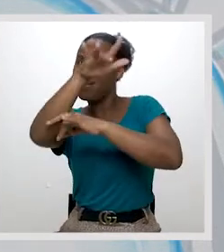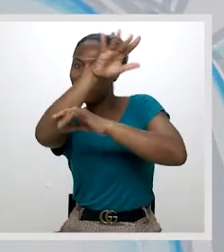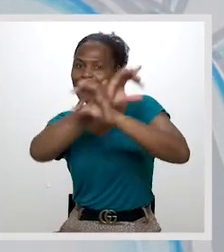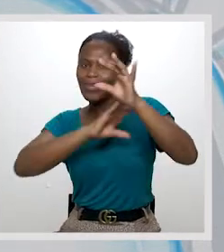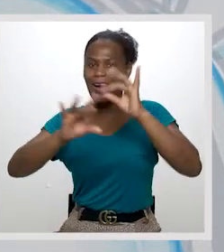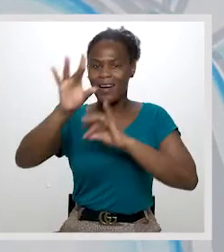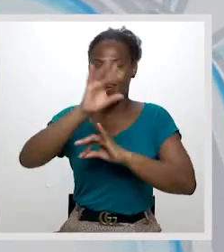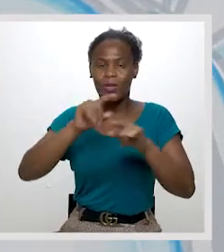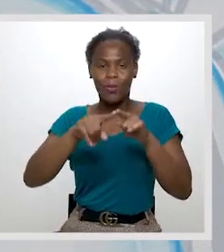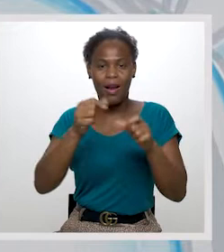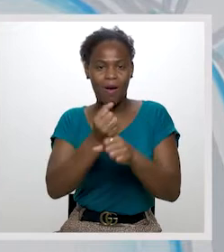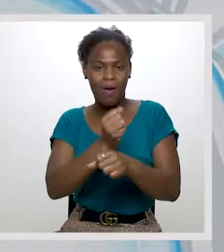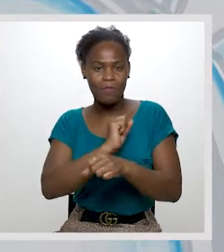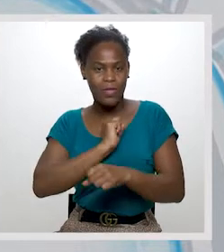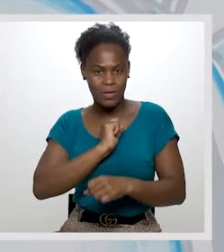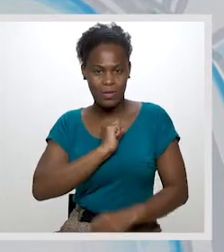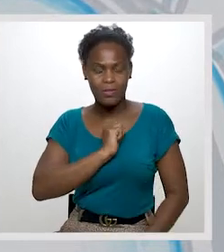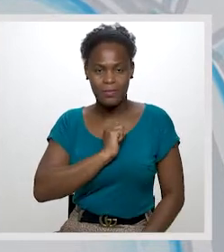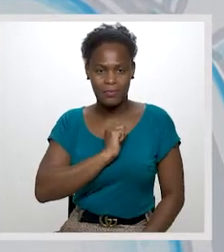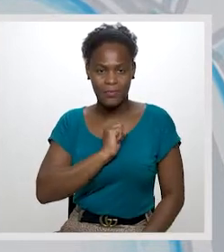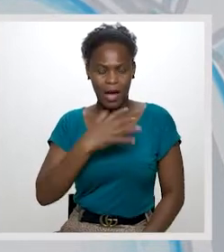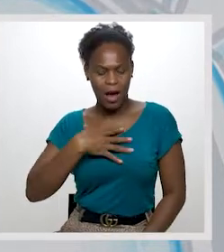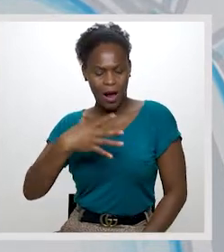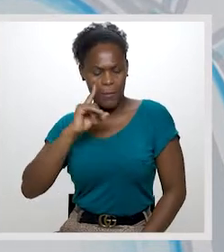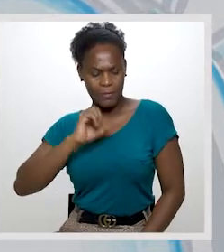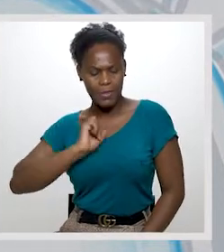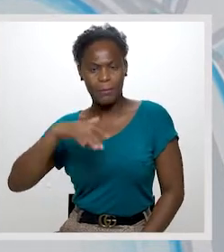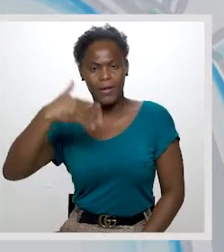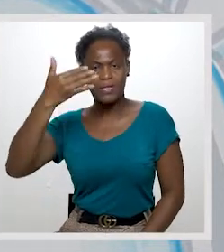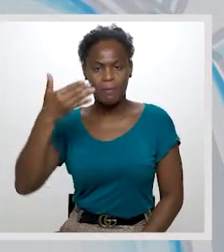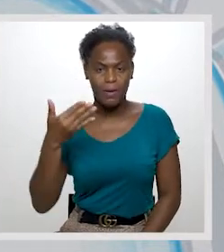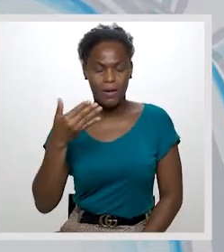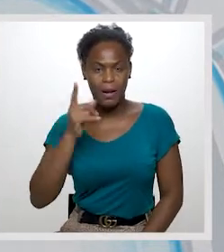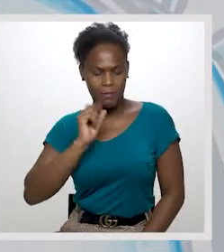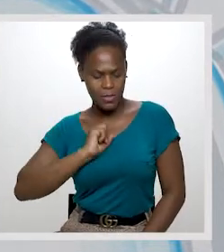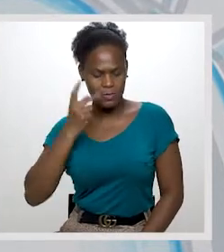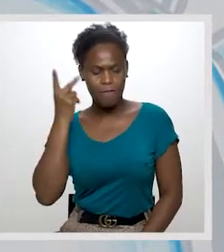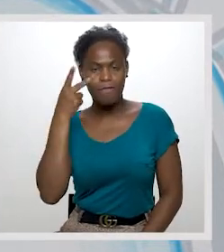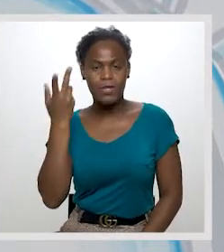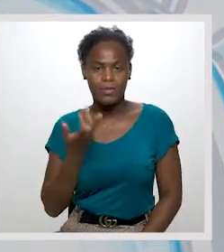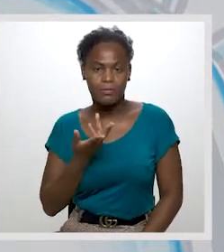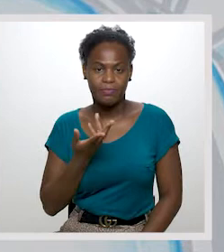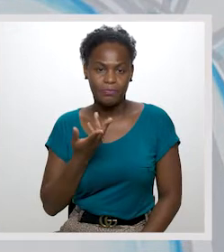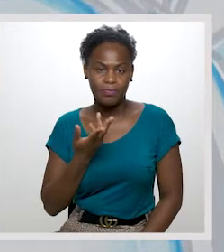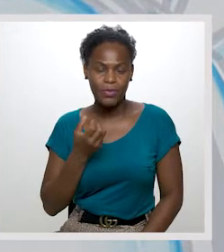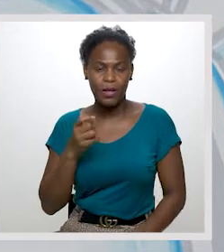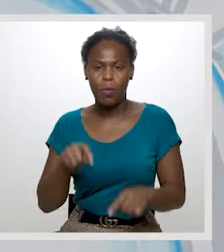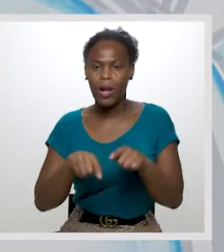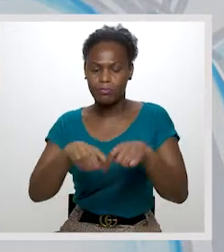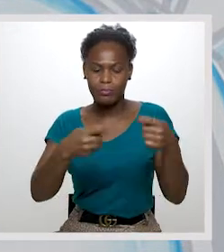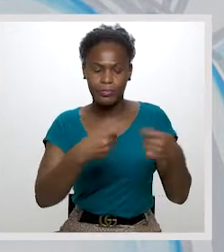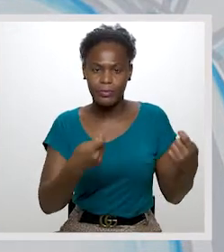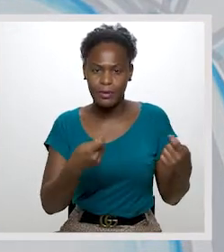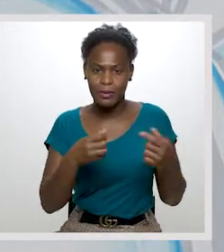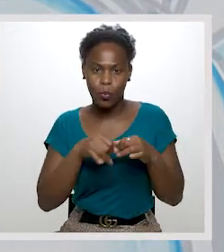astros. A minha obra, a minha alma principal, a minha vida, um